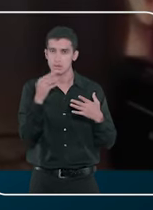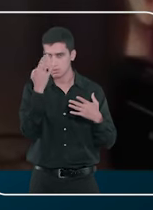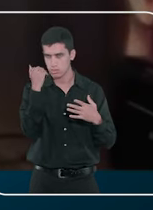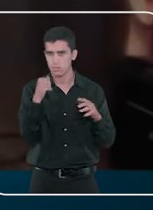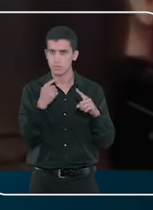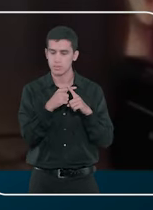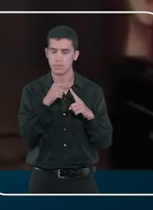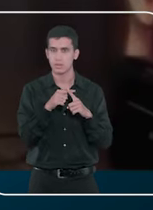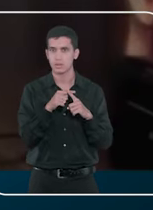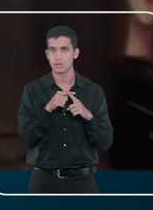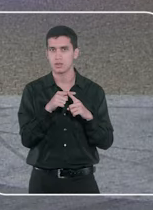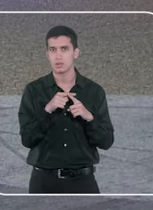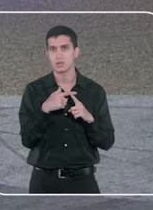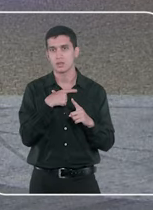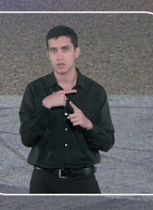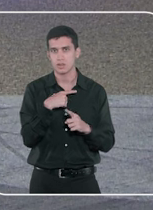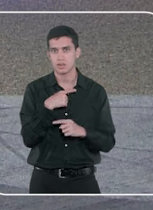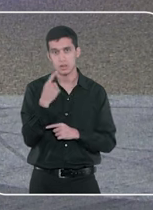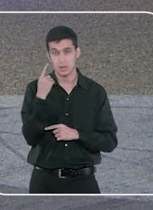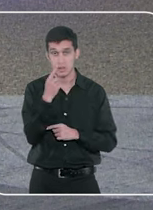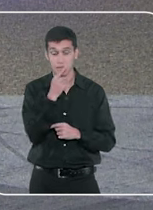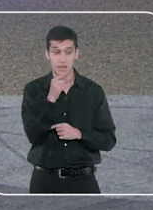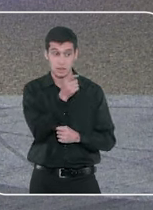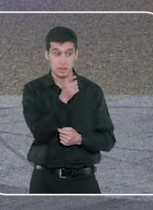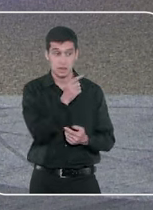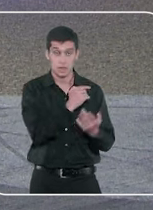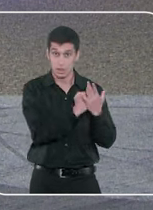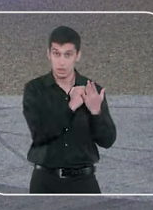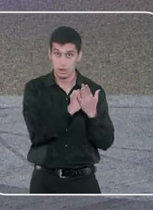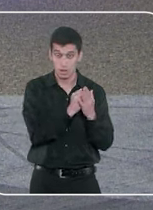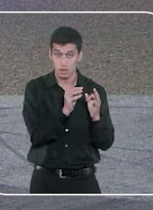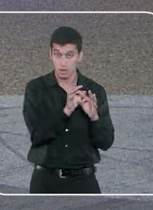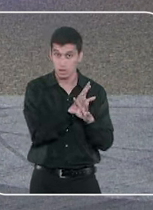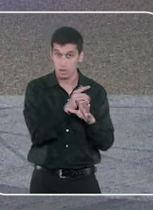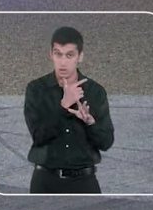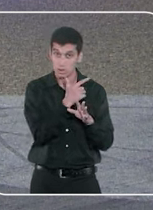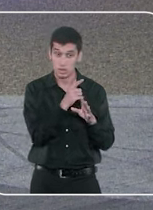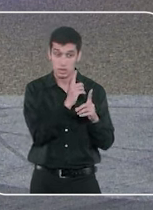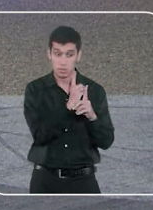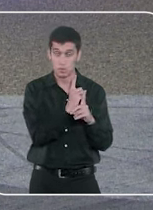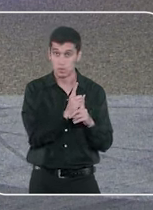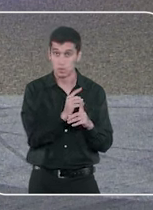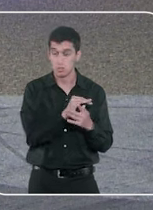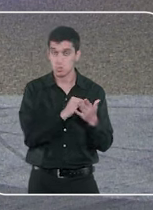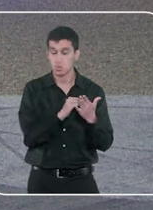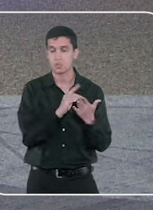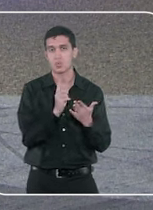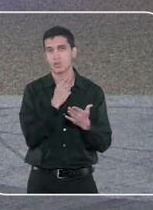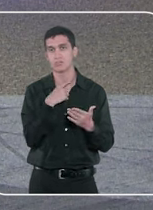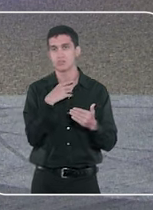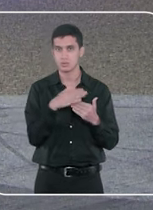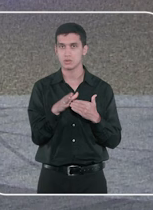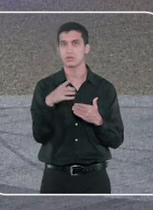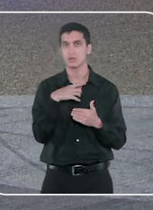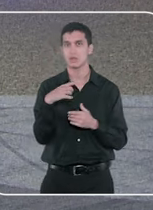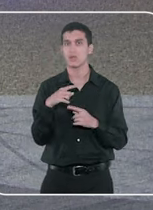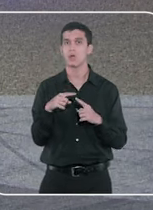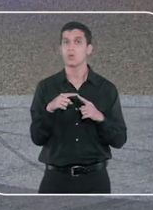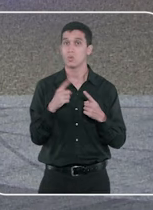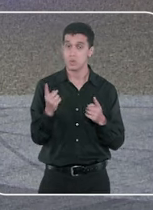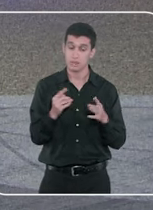cabo, essa colaboração não for consumada, nós teremos